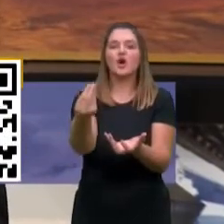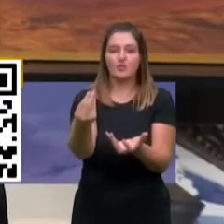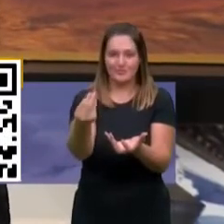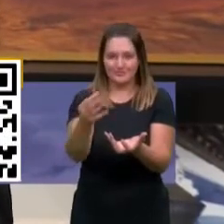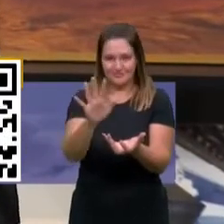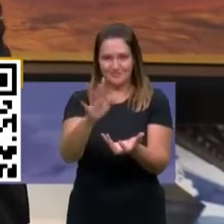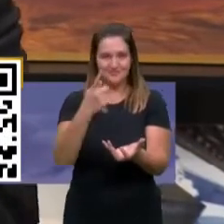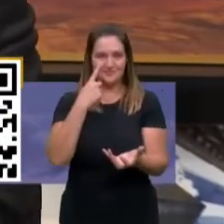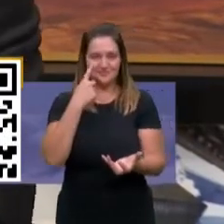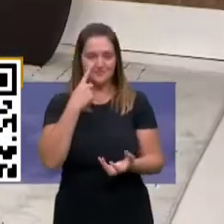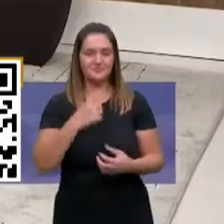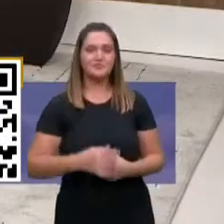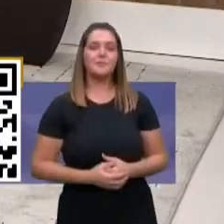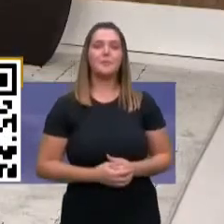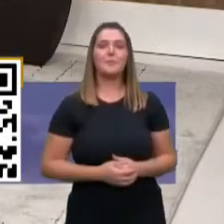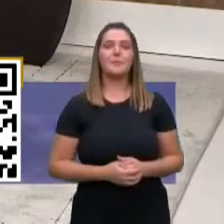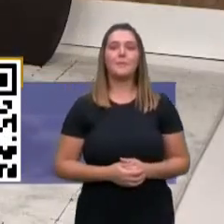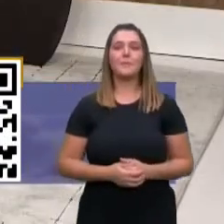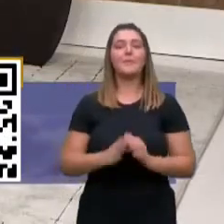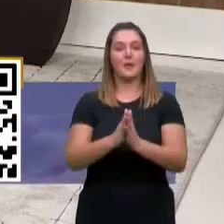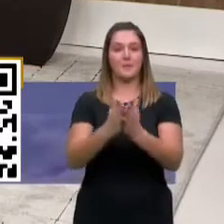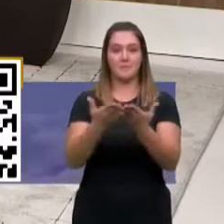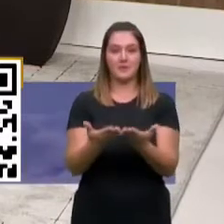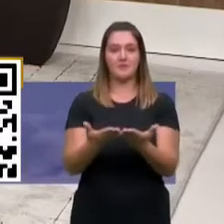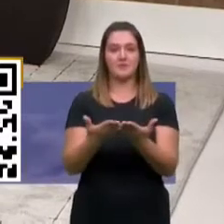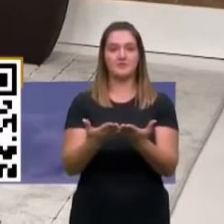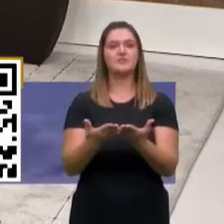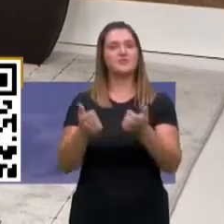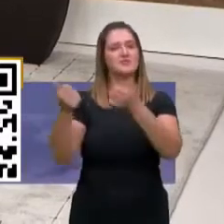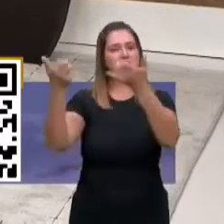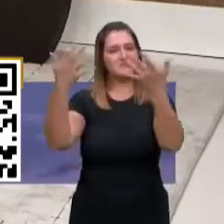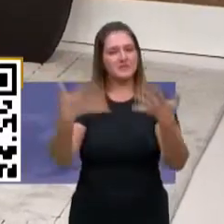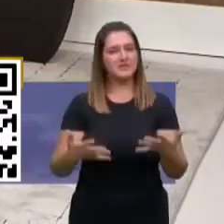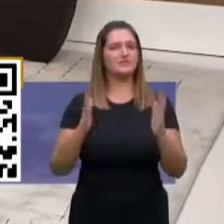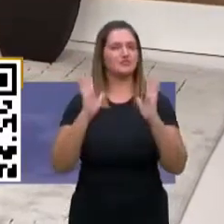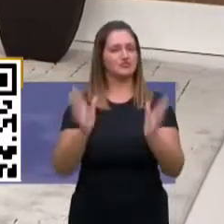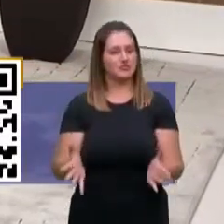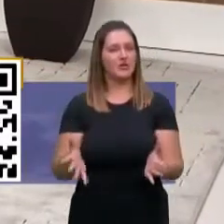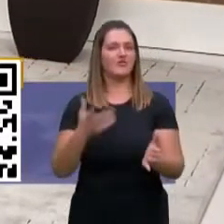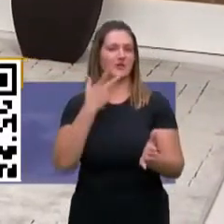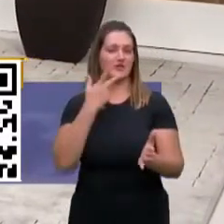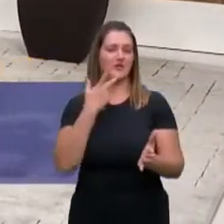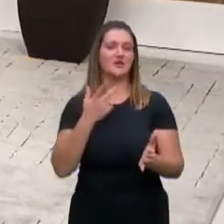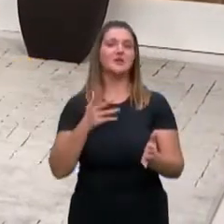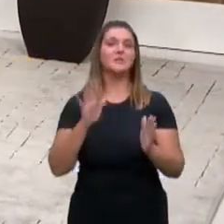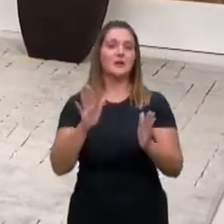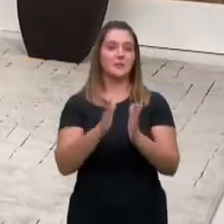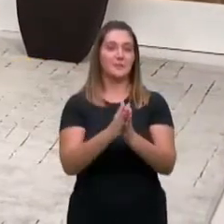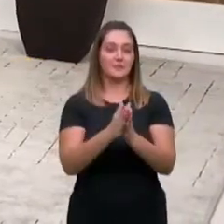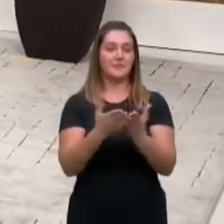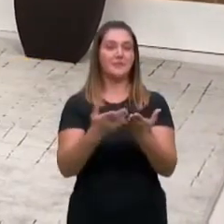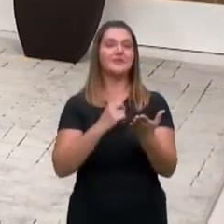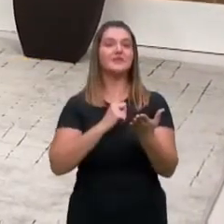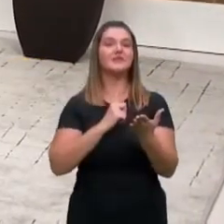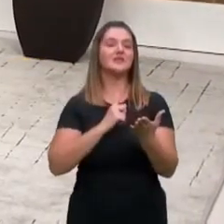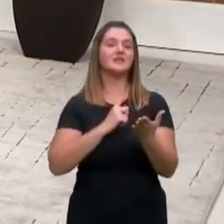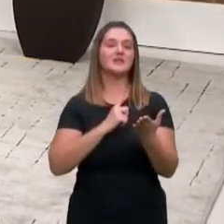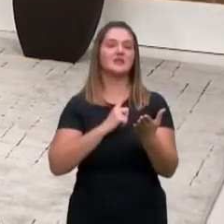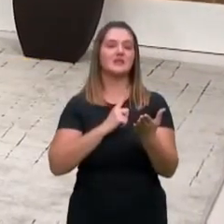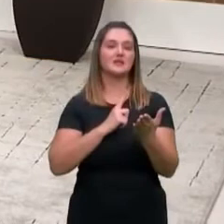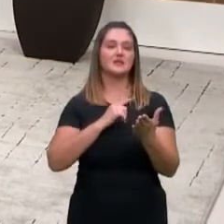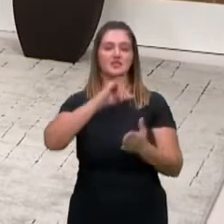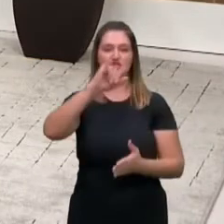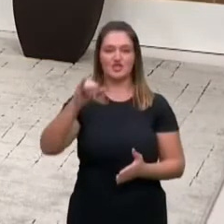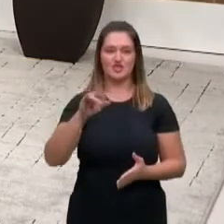entender a partir de agora. A Bíblia fala sobre isso, você já sabe, eu já comentei um pouquinho, mas eu vou abrir a Bíblia agora com você no livro